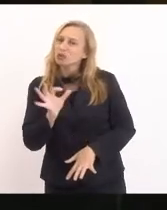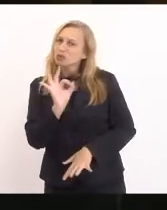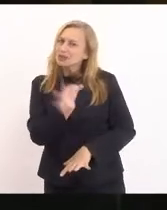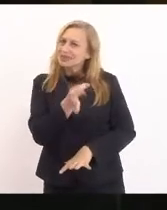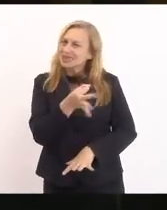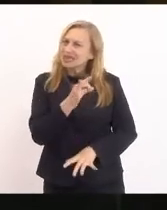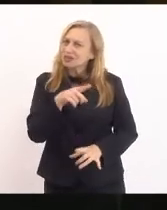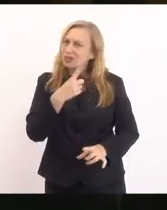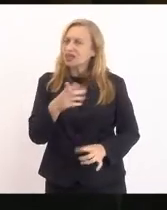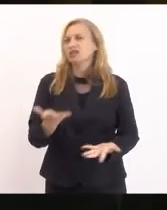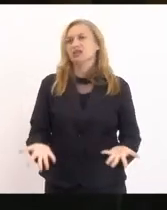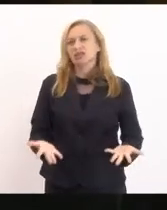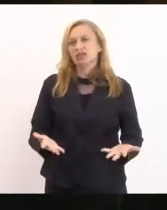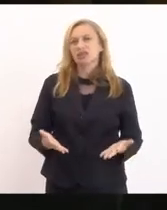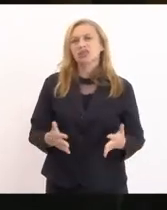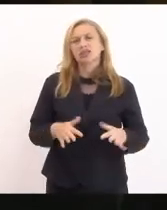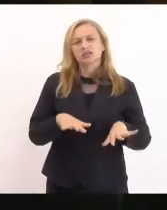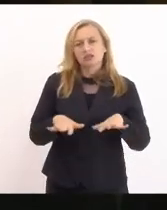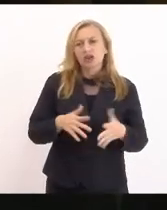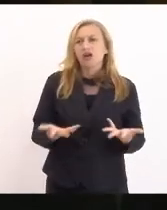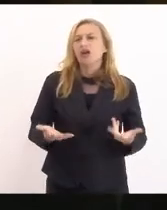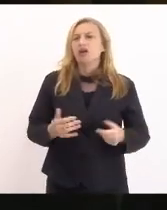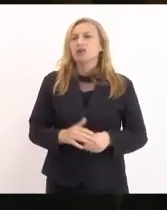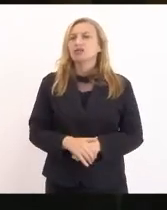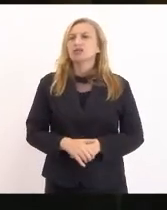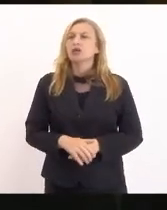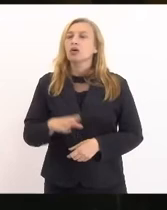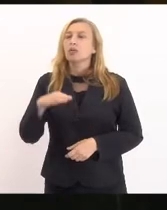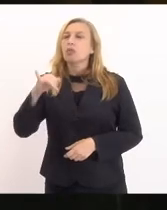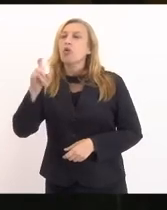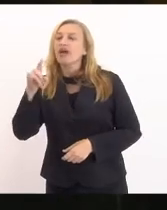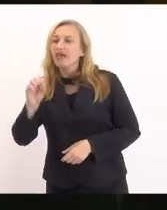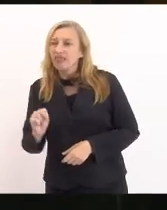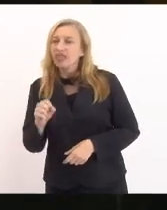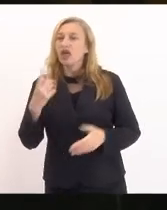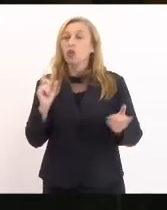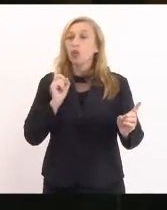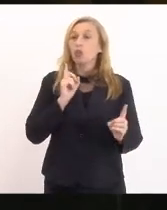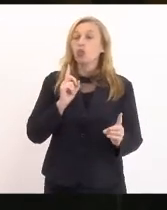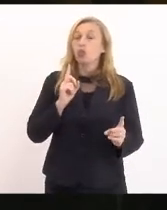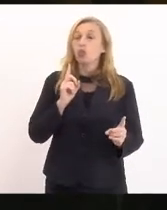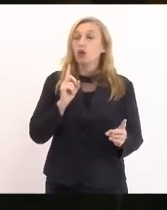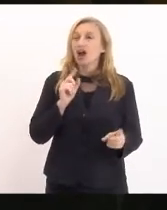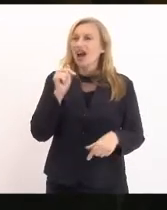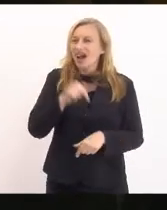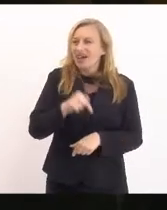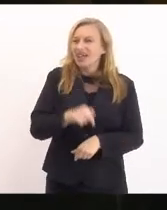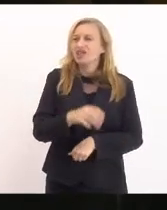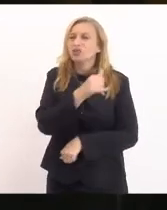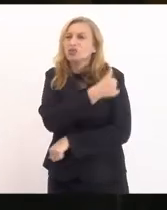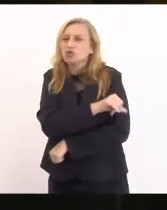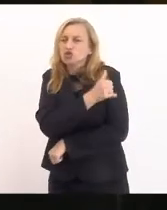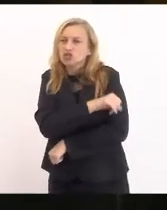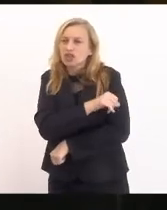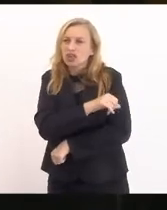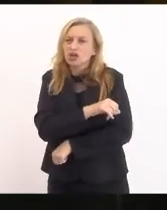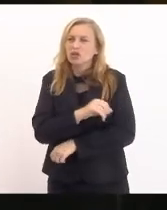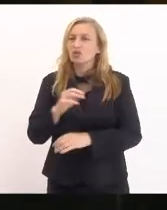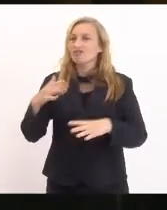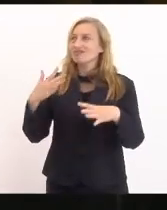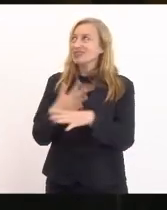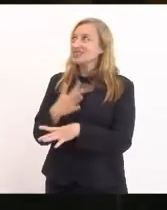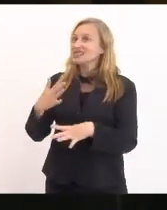claramente objetivado, manifesto. E Moise encontrou aqui, no Rio de Janeiro, na